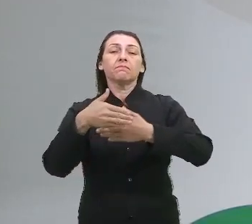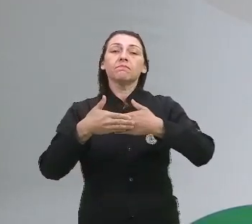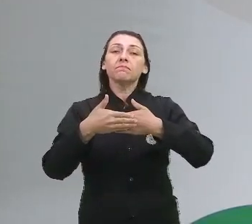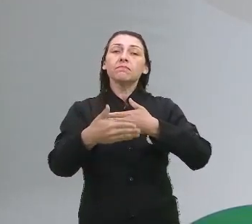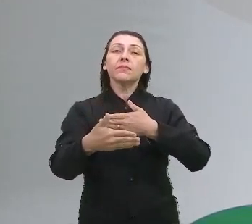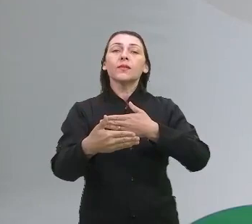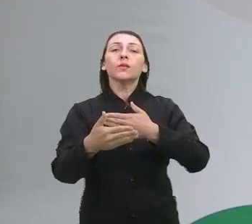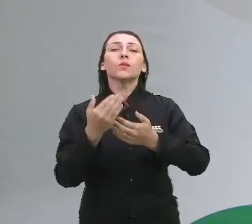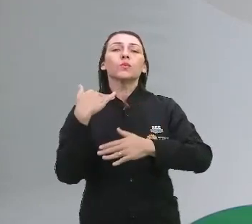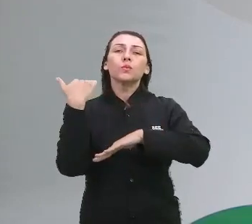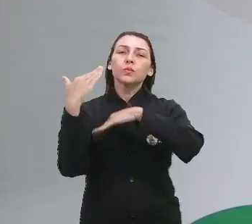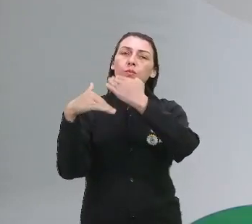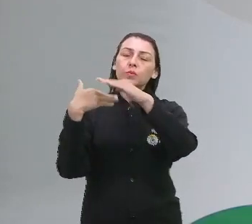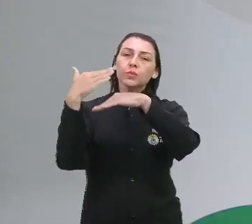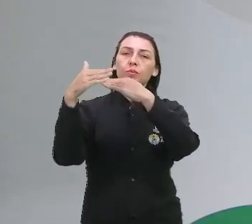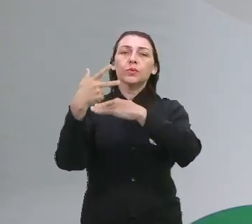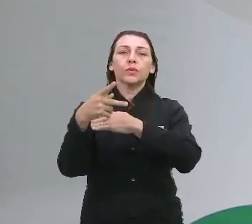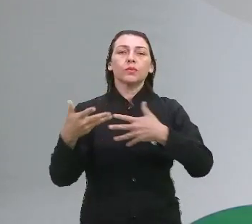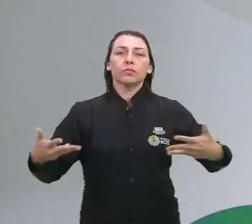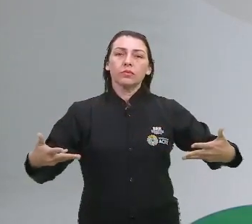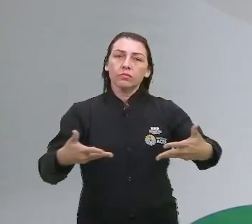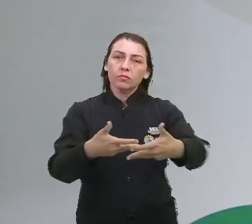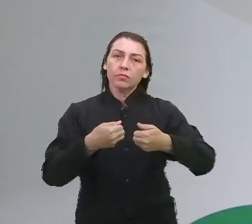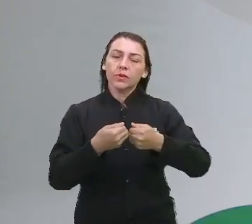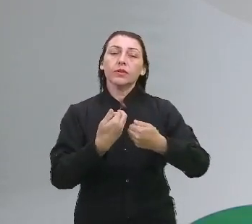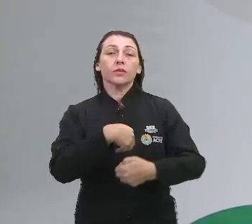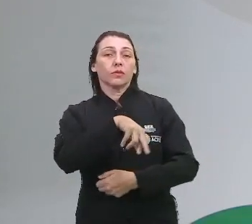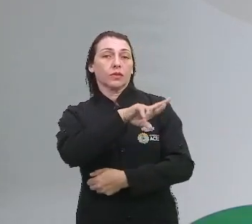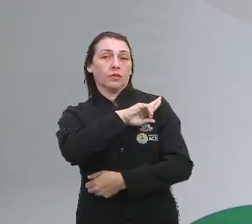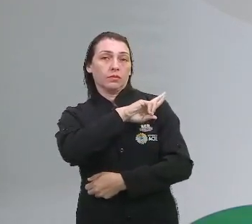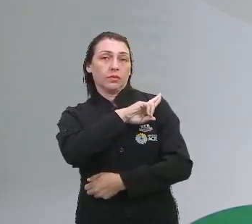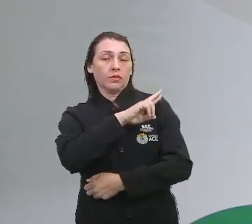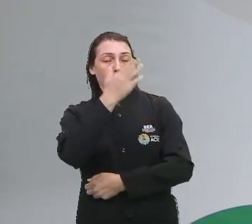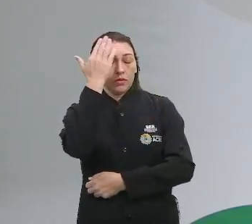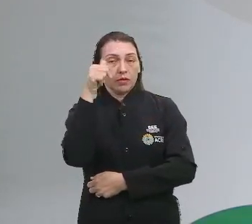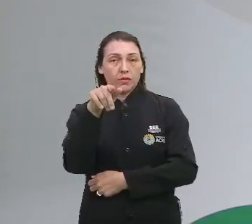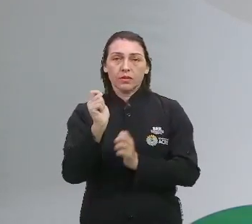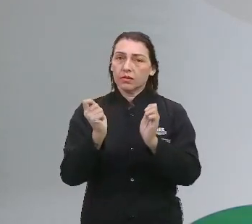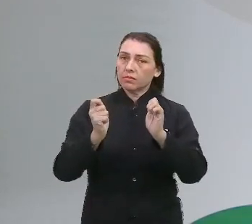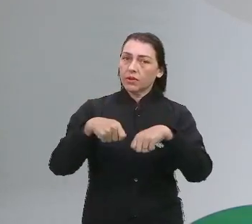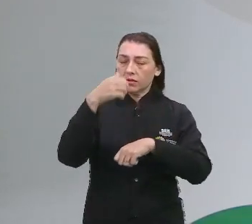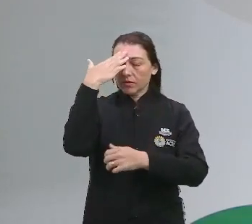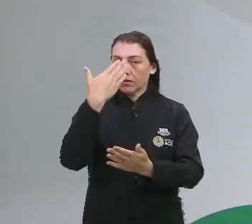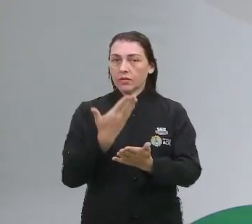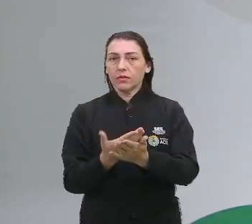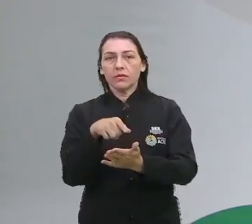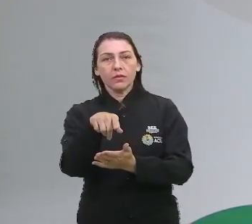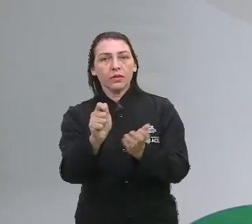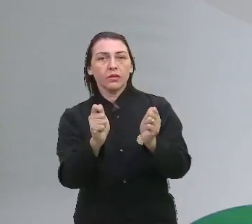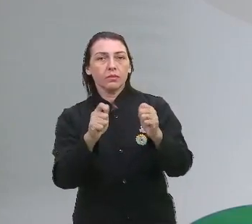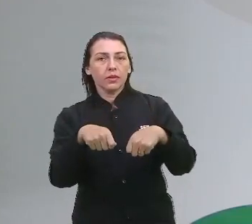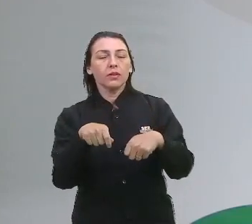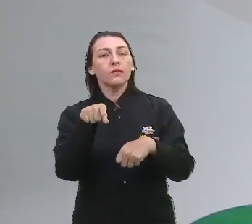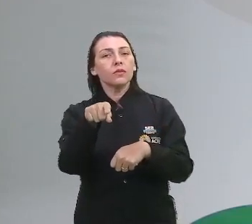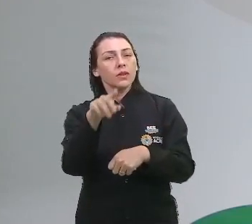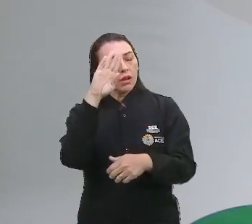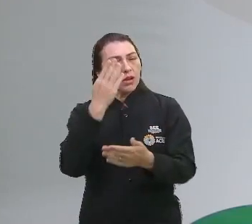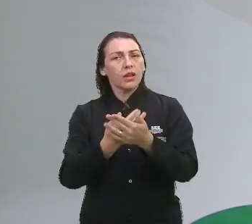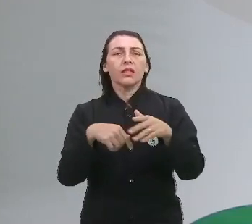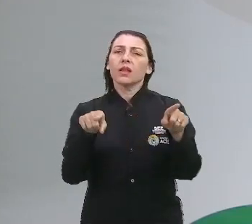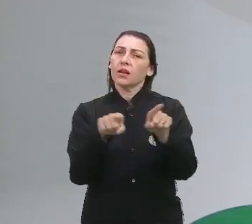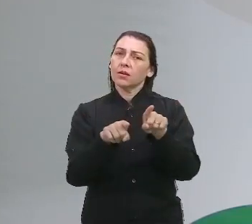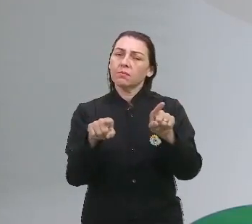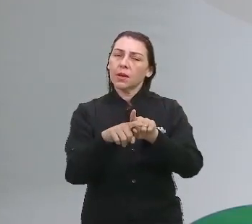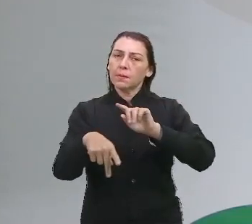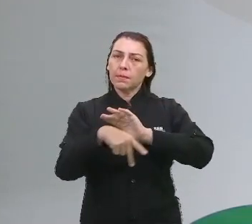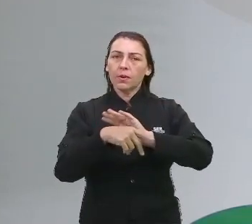do desenvolvimento das suas habilidades, das suas competências. Eu sei que você é capaz, eu acredito que você é capaz e você acredita que é capaz